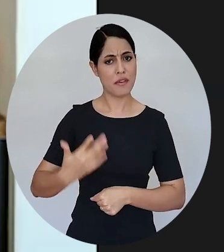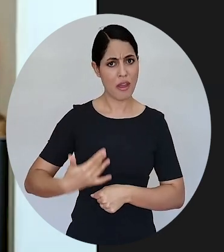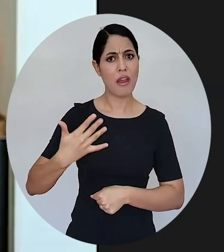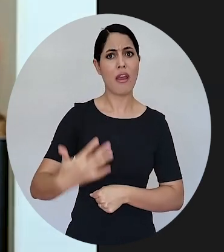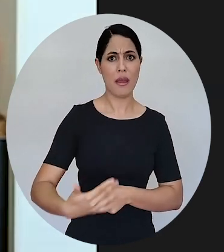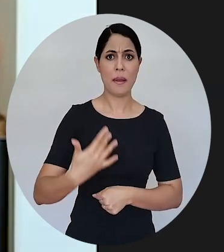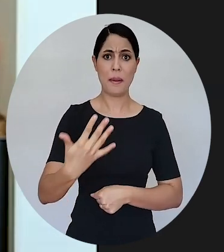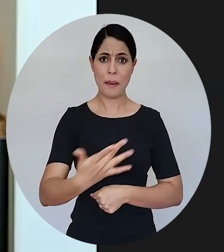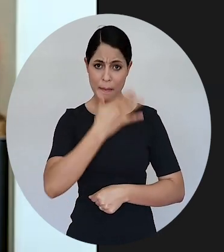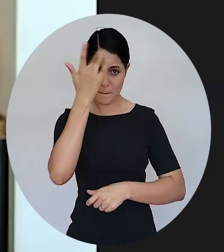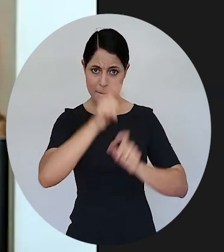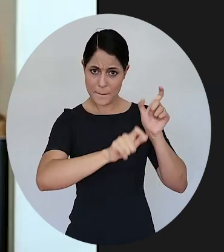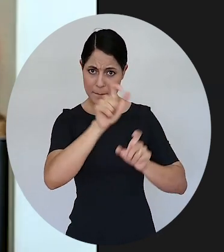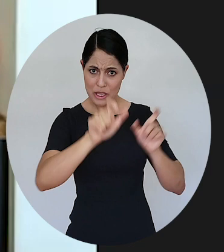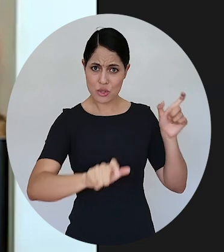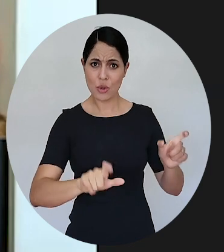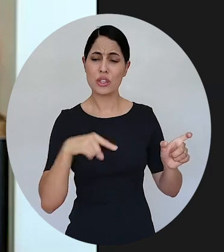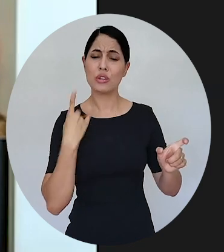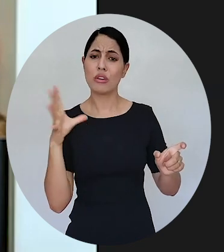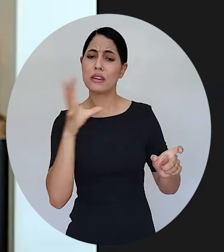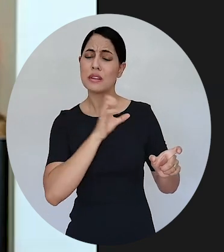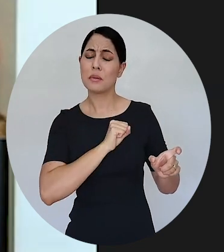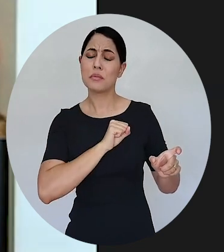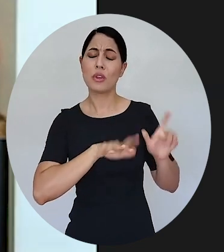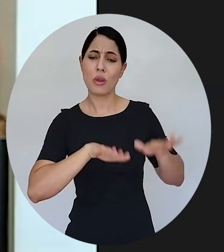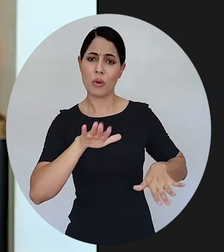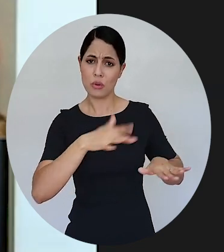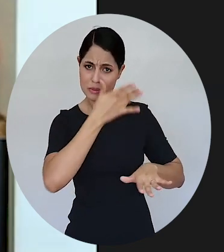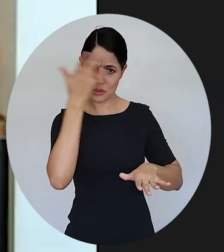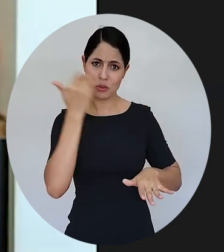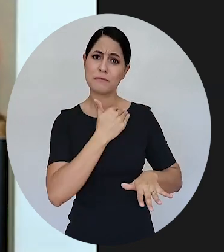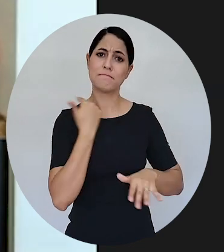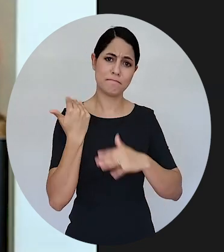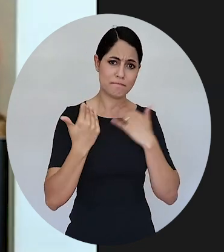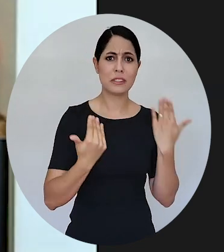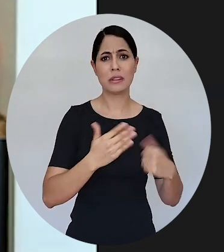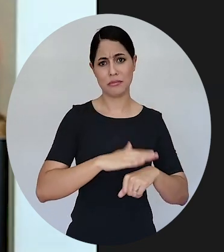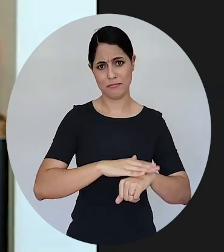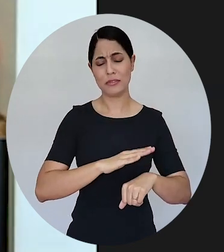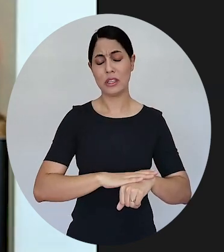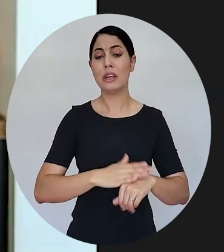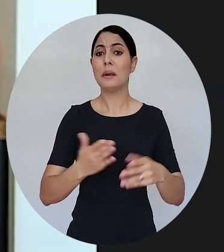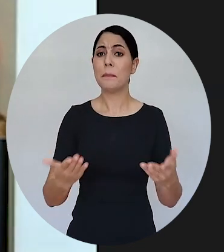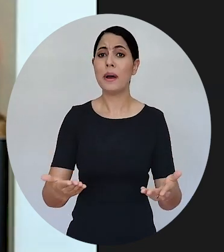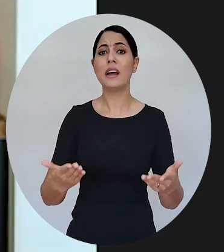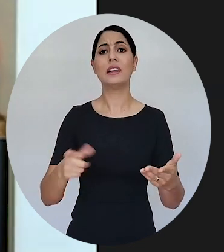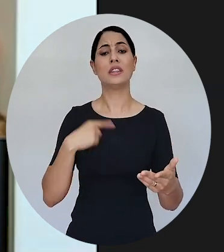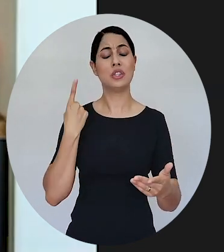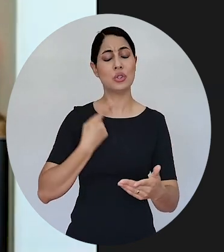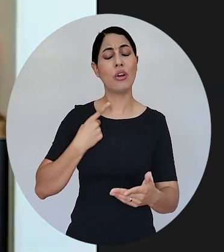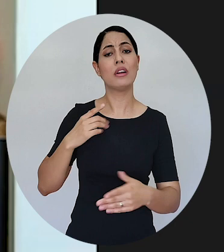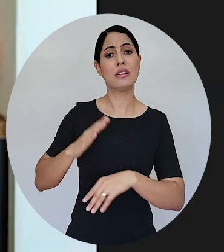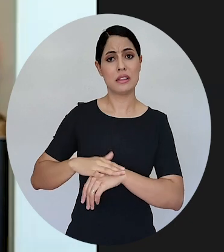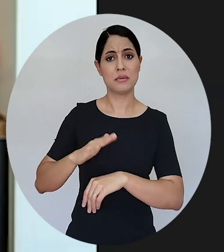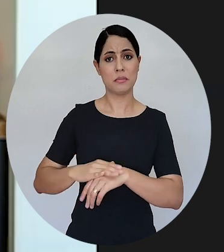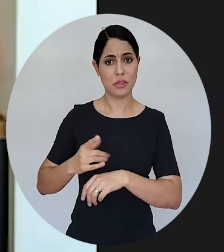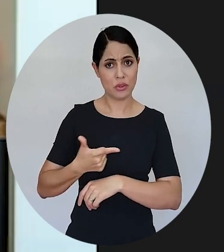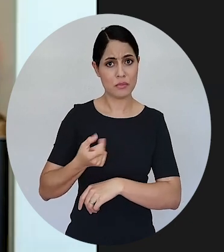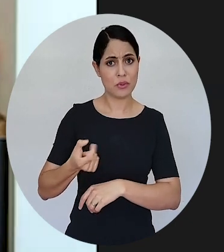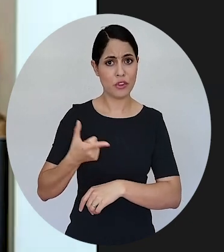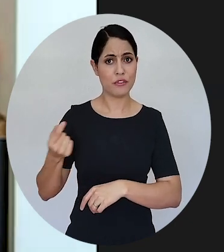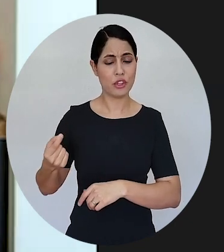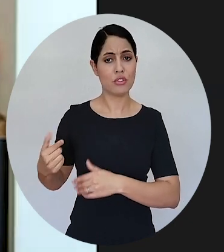pessoas que admirávamos. Foi um ano terrível, mas chegamos ao fim desse ano e esse ciclo, né,